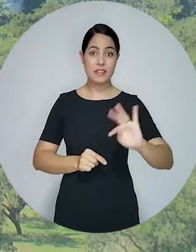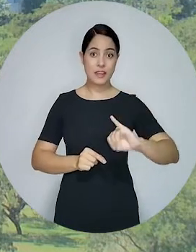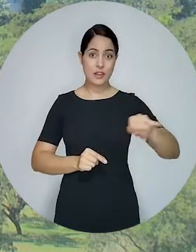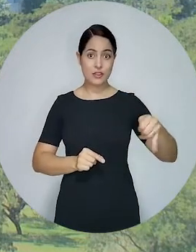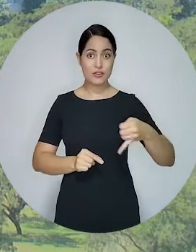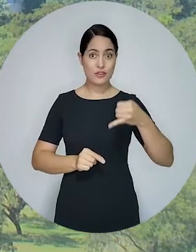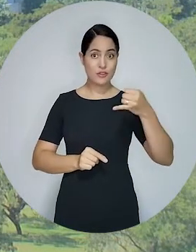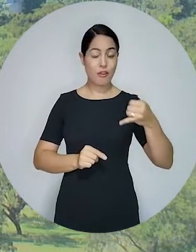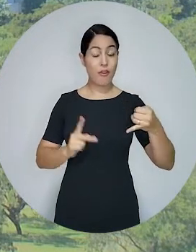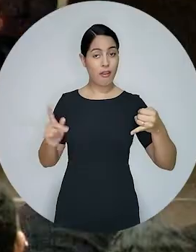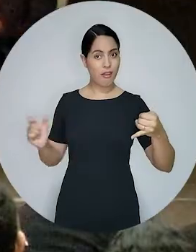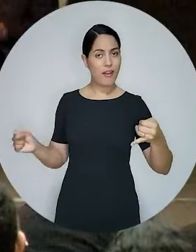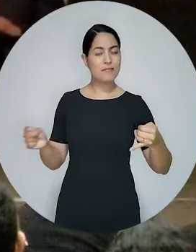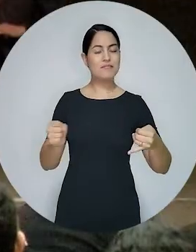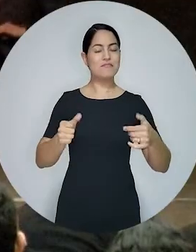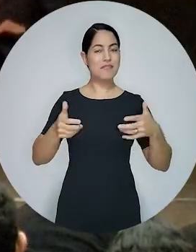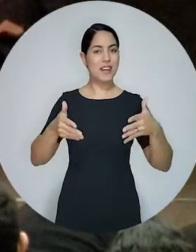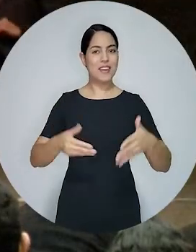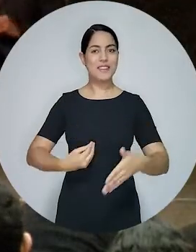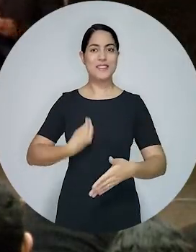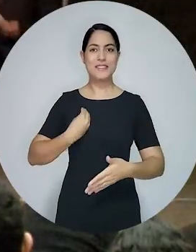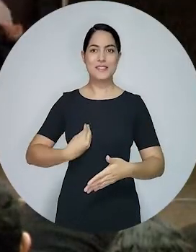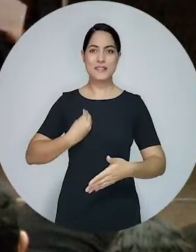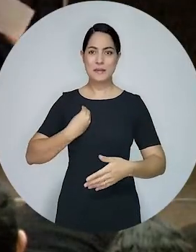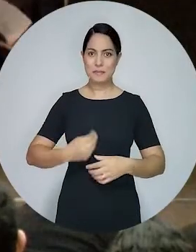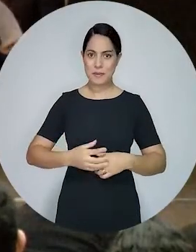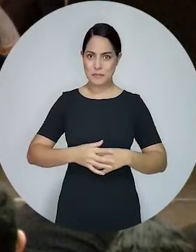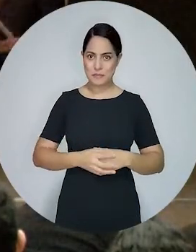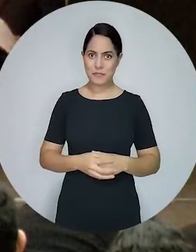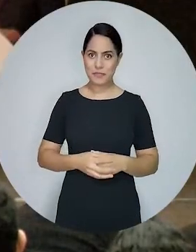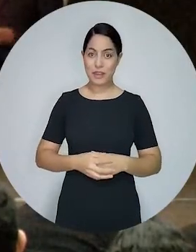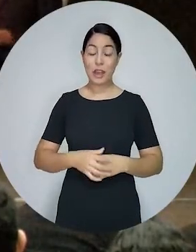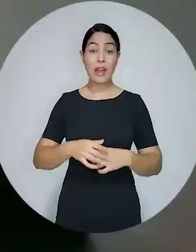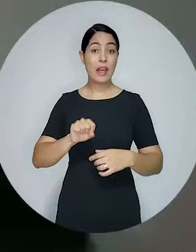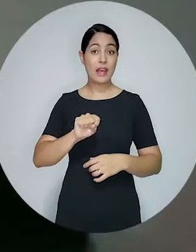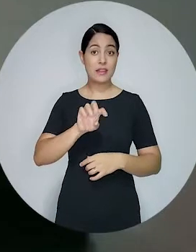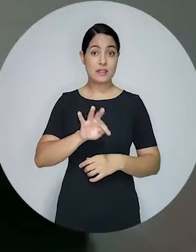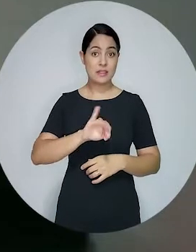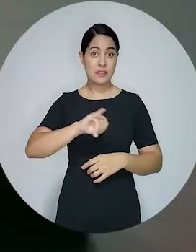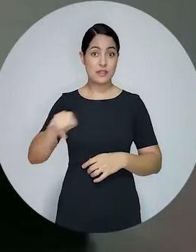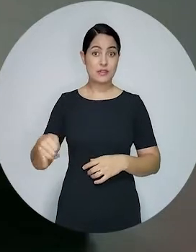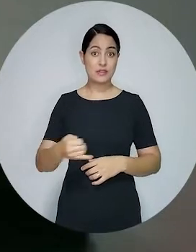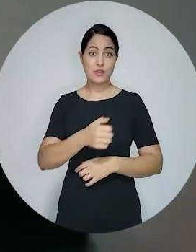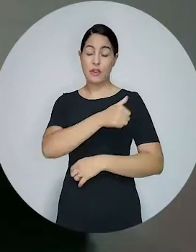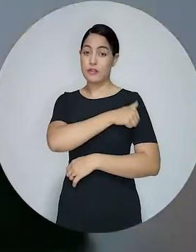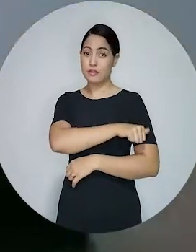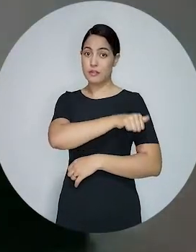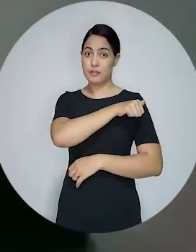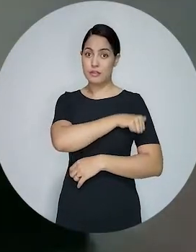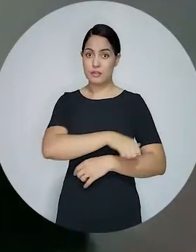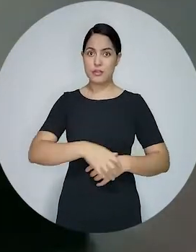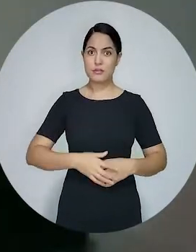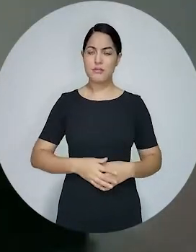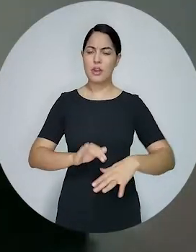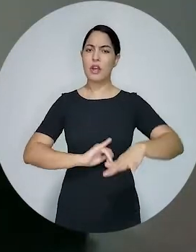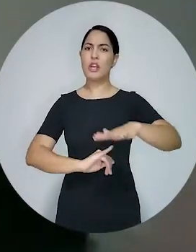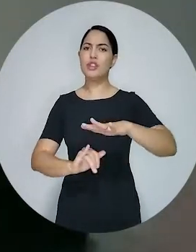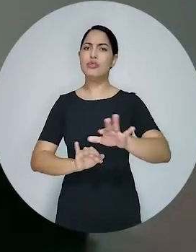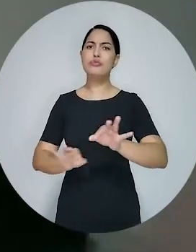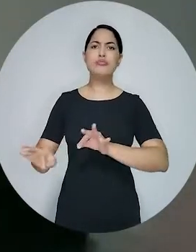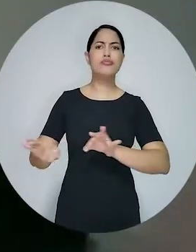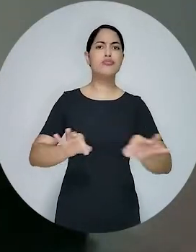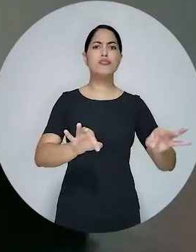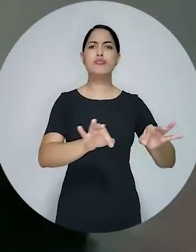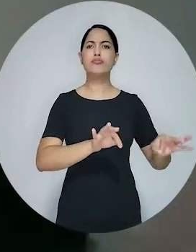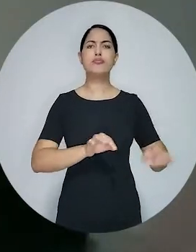do Código Civil Brasileiro, organizado pelo Instituto de Estudos Jurídicos Aplicados. Na ocasião, Simonetti destacou que,